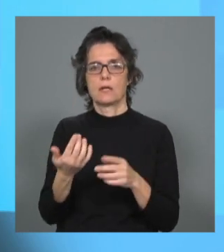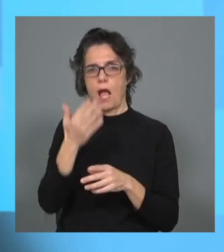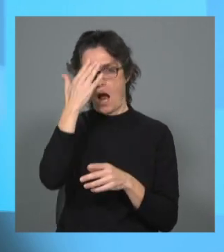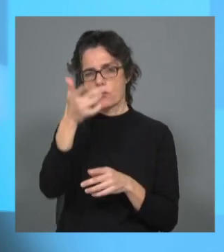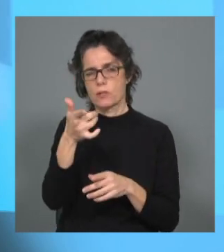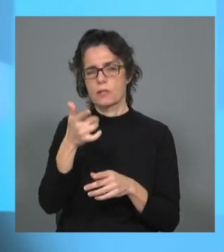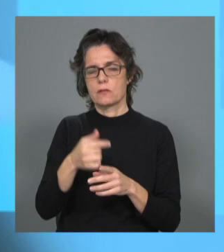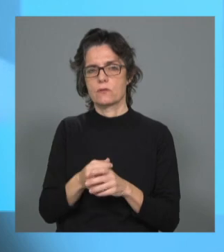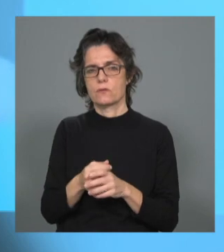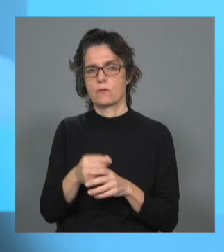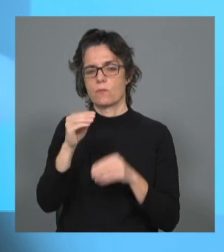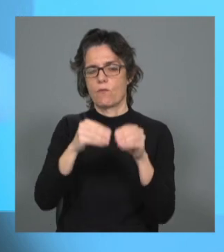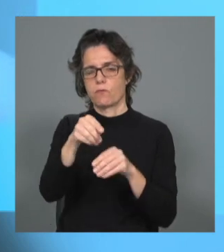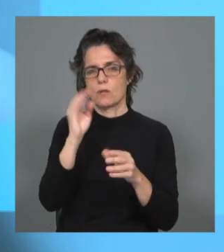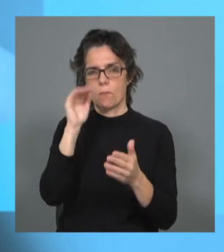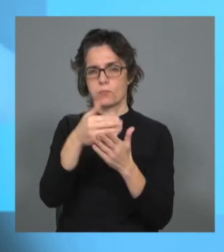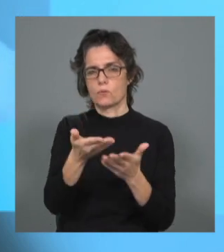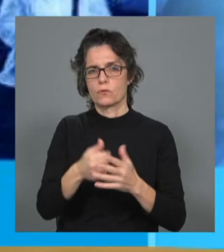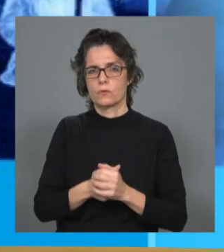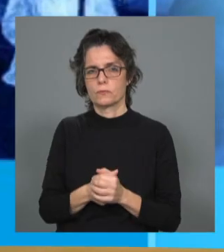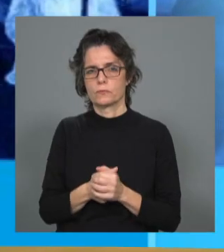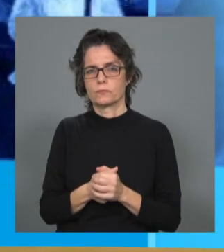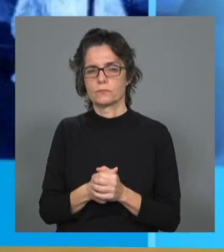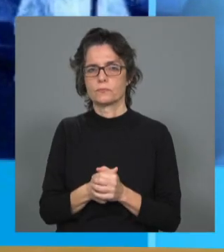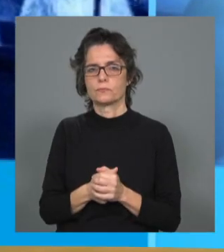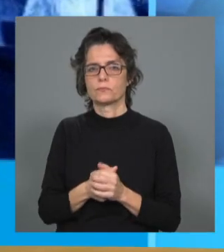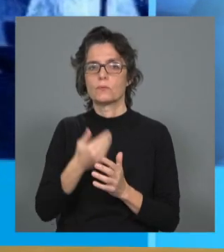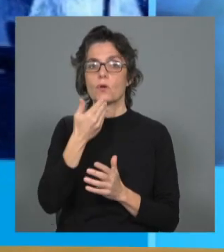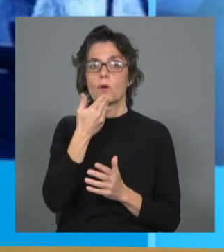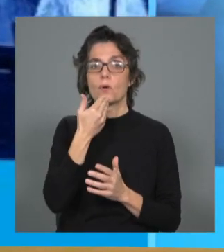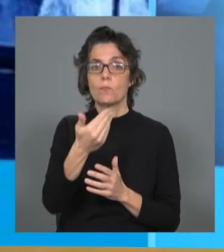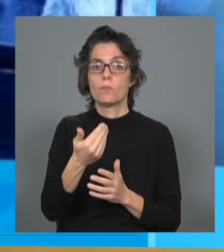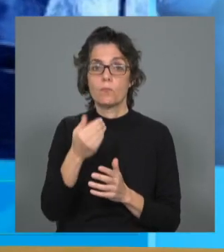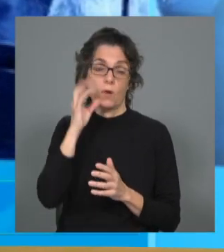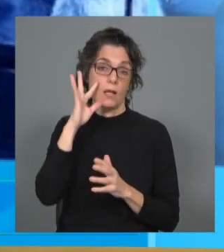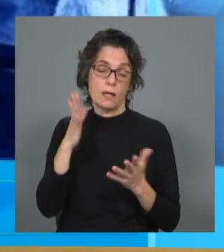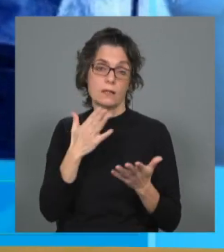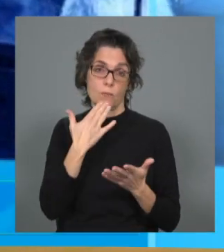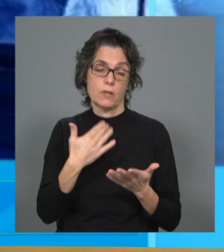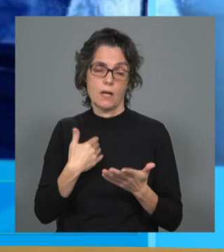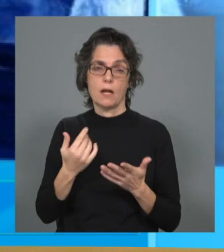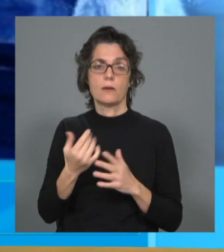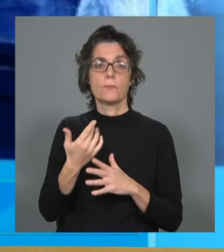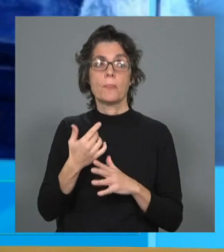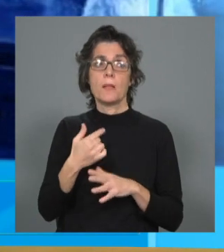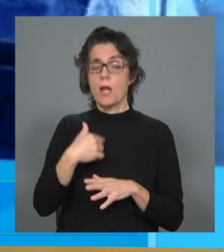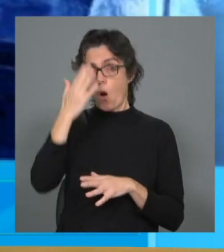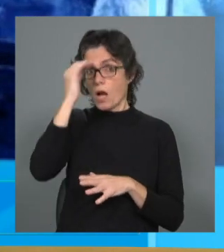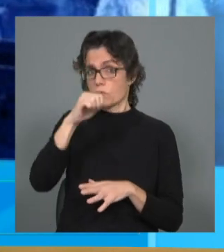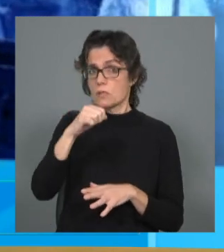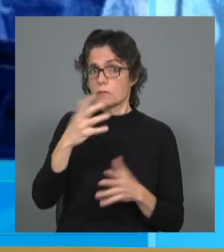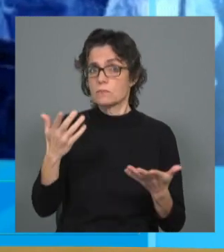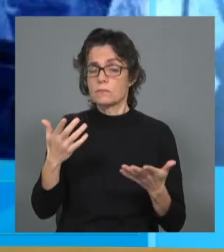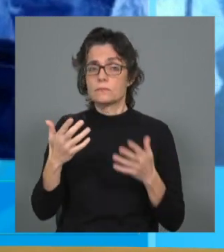revelou um bocadinho nestas intenções de voto? Muito boa tarde, em primeiro lugar, com todo o gosto que aqui regresso. Eu julgo que sim, eu julgo que levantou um